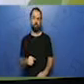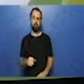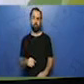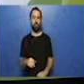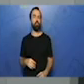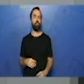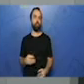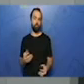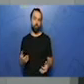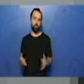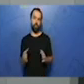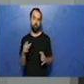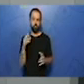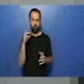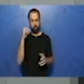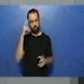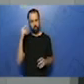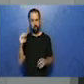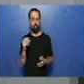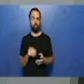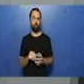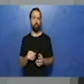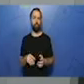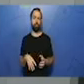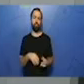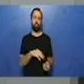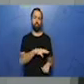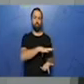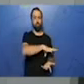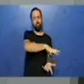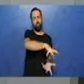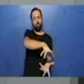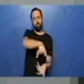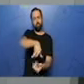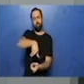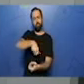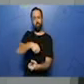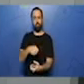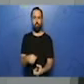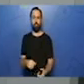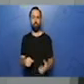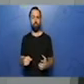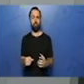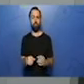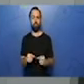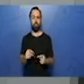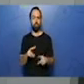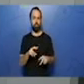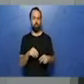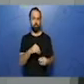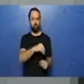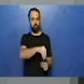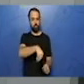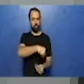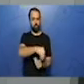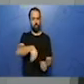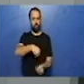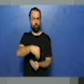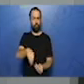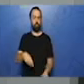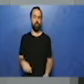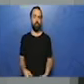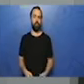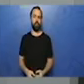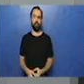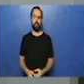forma geral, todos os outros materiais na natureza, eles são encontrados misturados. Então, para que a gente dê uma